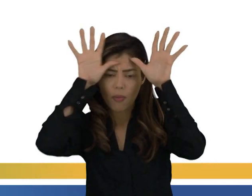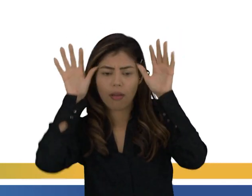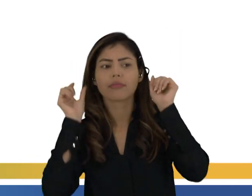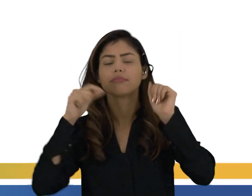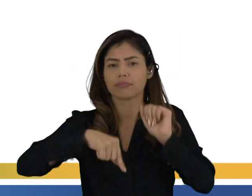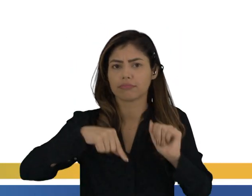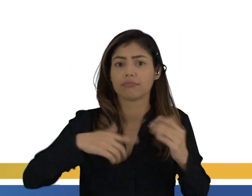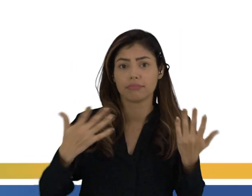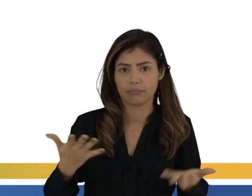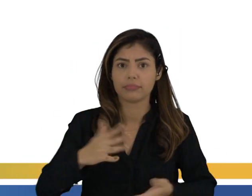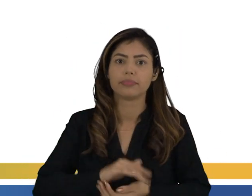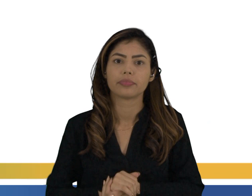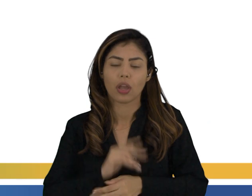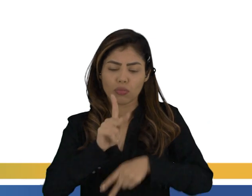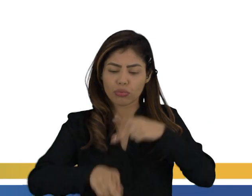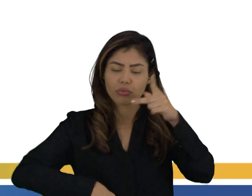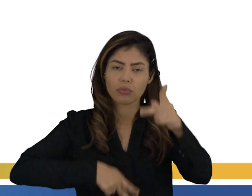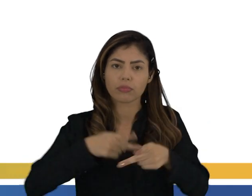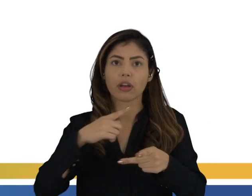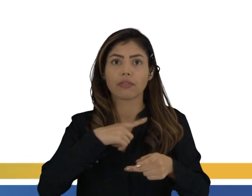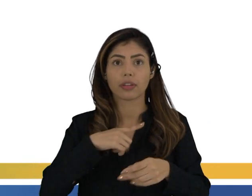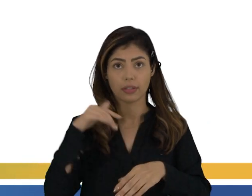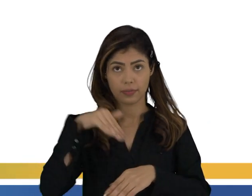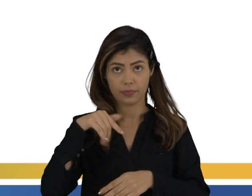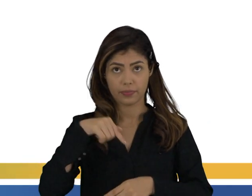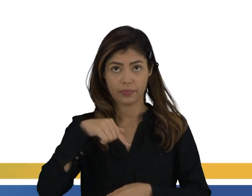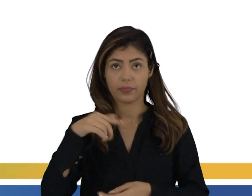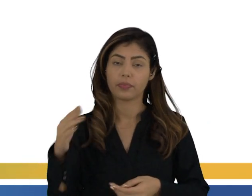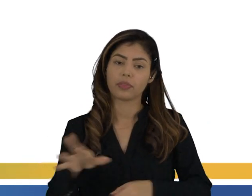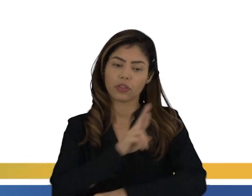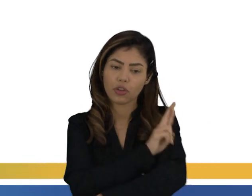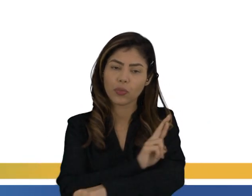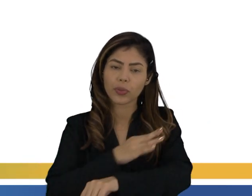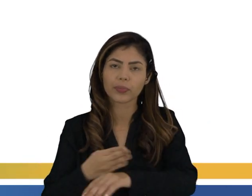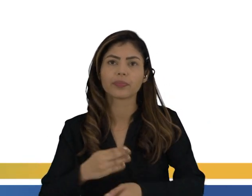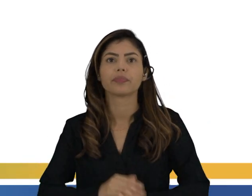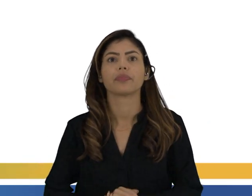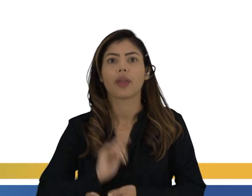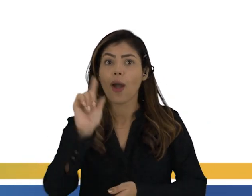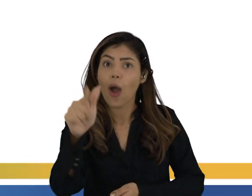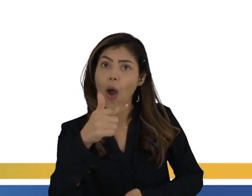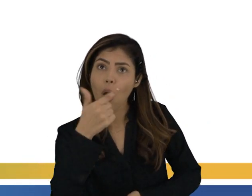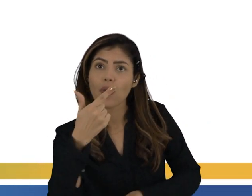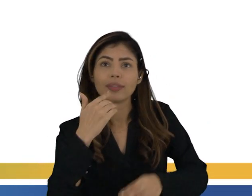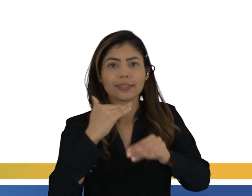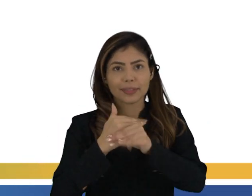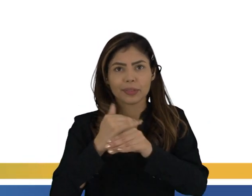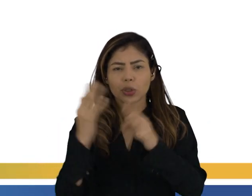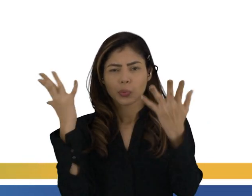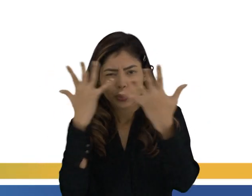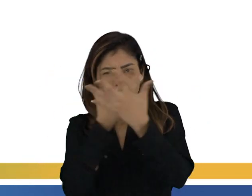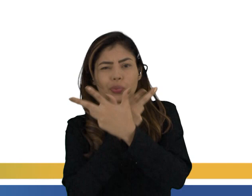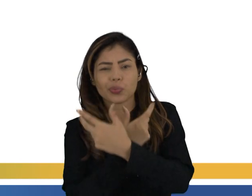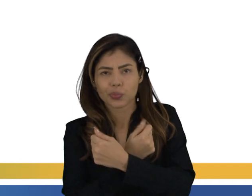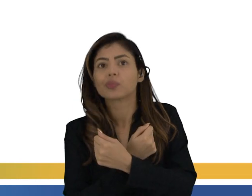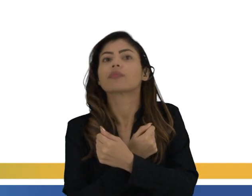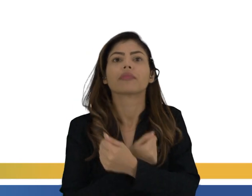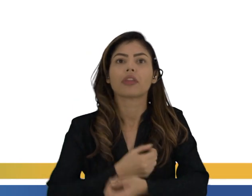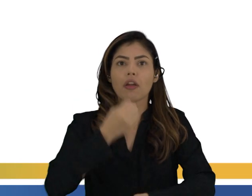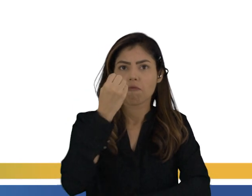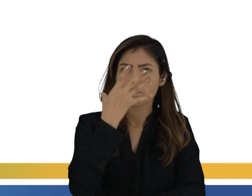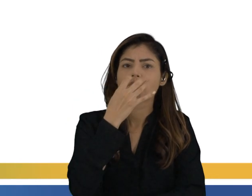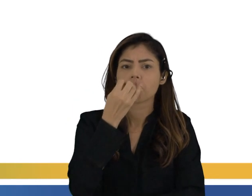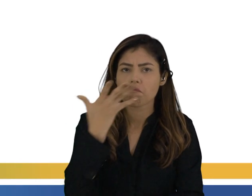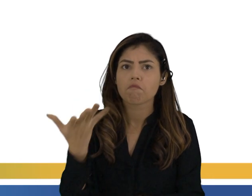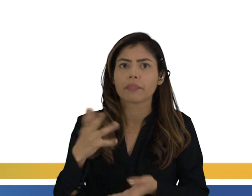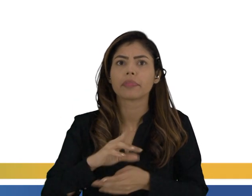né, dos povos que colonizaram a nossa região. Olha este outro também belíssimo, né? É uma foto